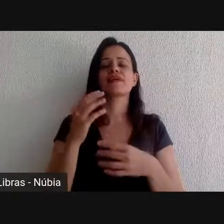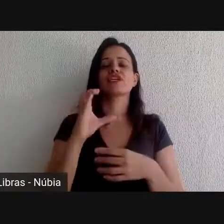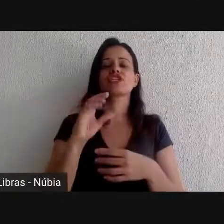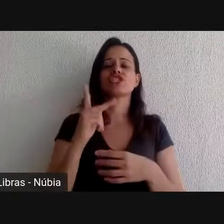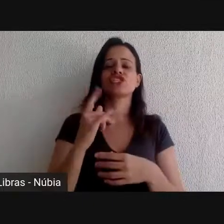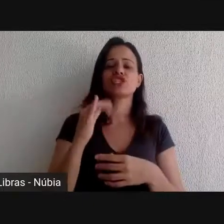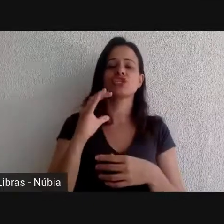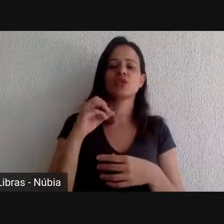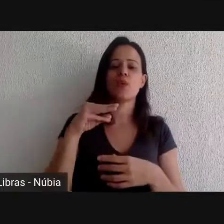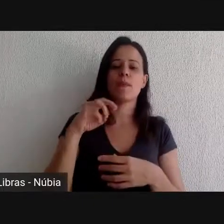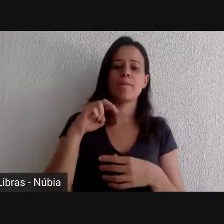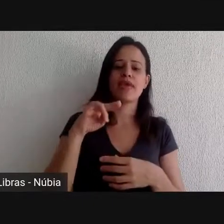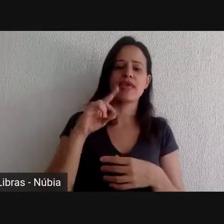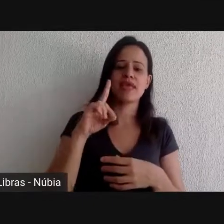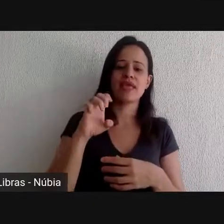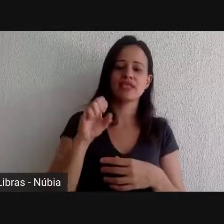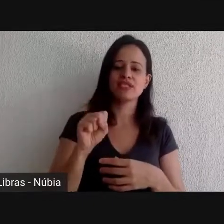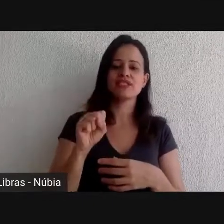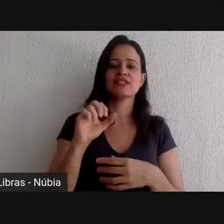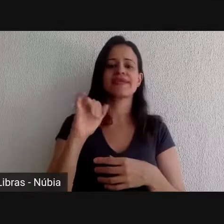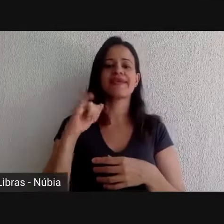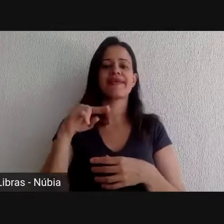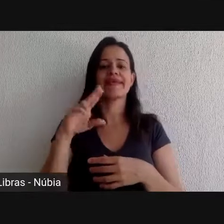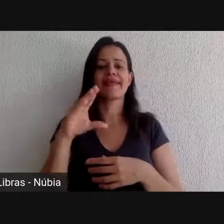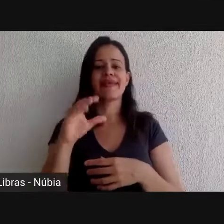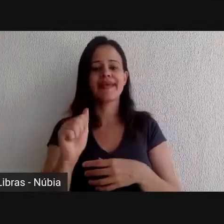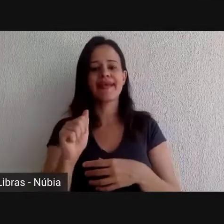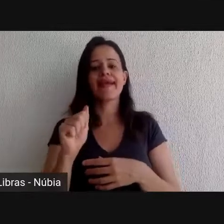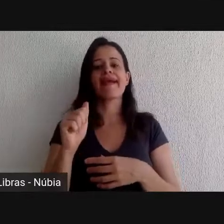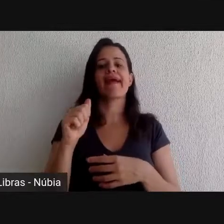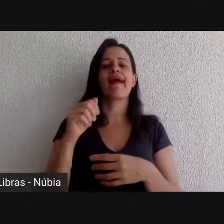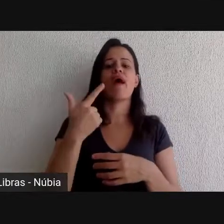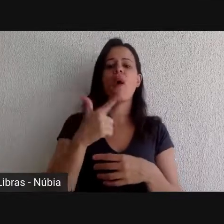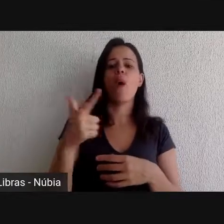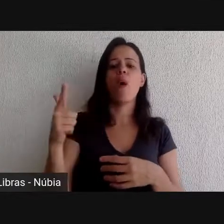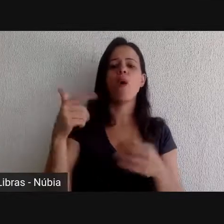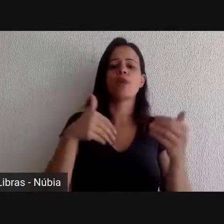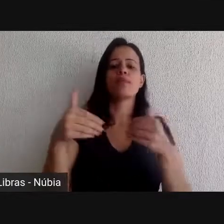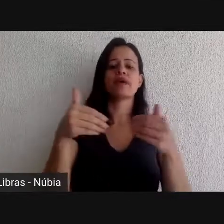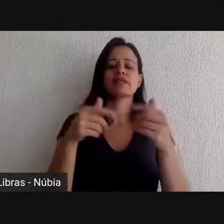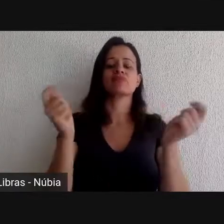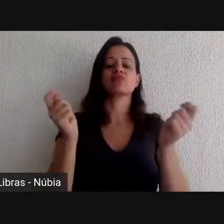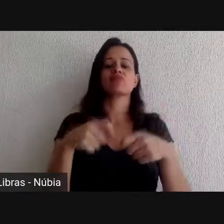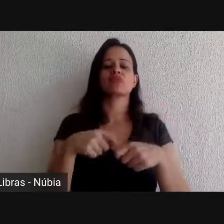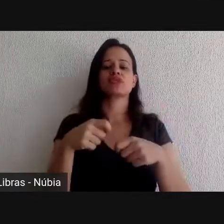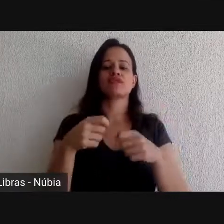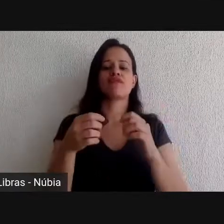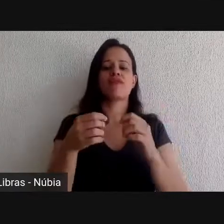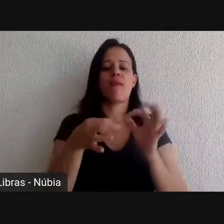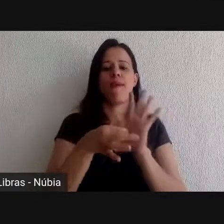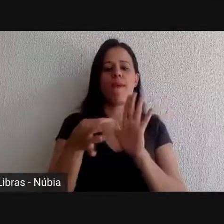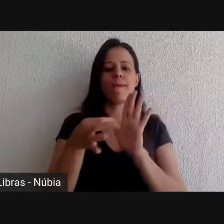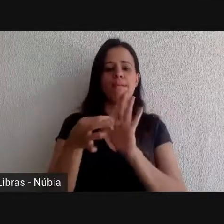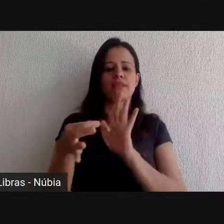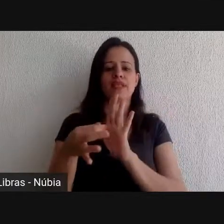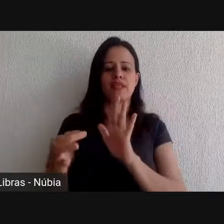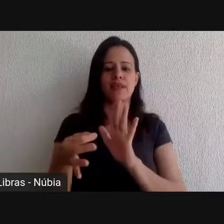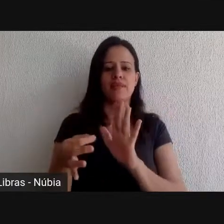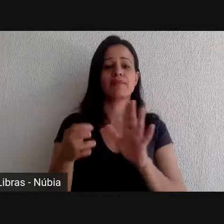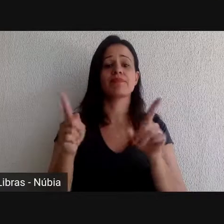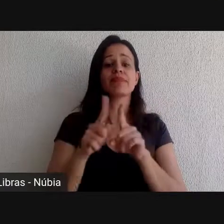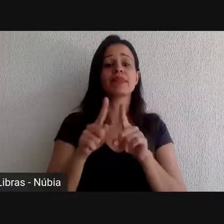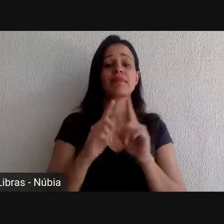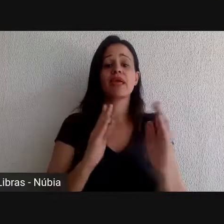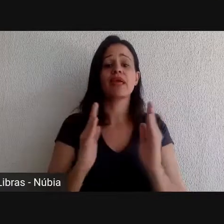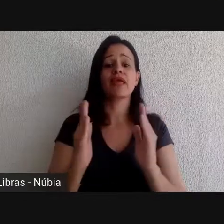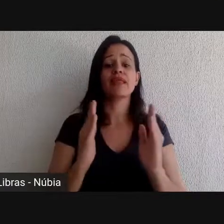Mendes, ou outros participantes que possam opinar nesse termo de referência. Só essa etapa de decidir